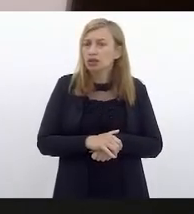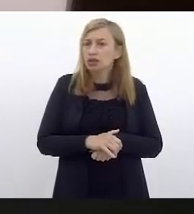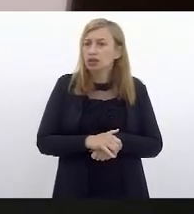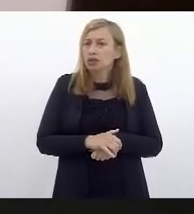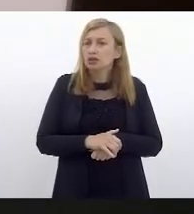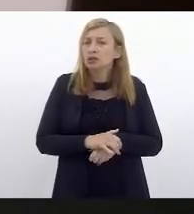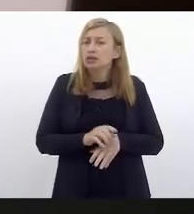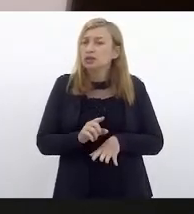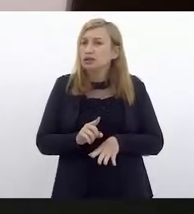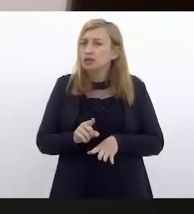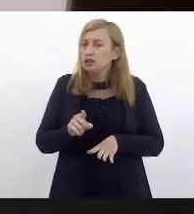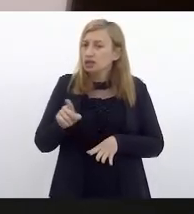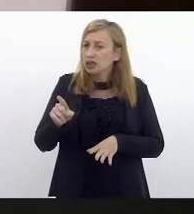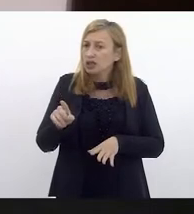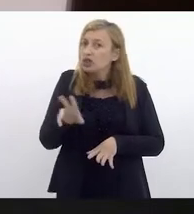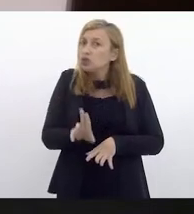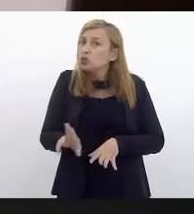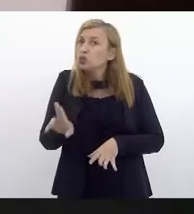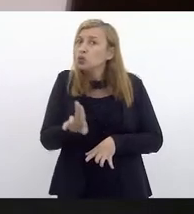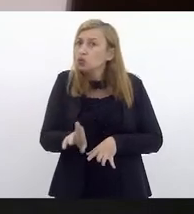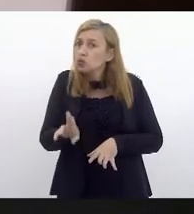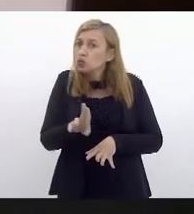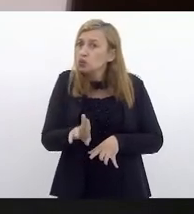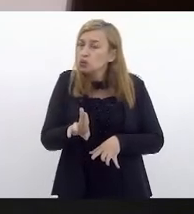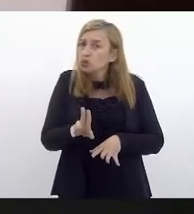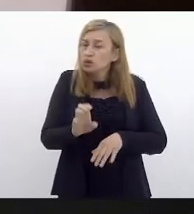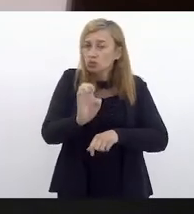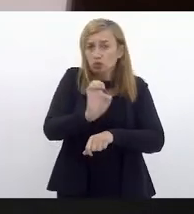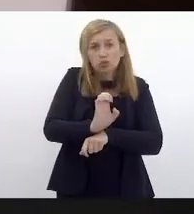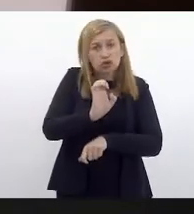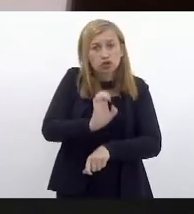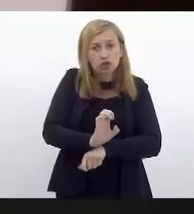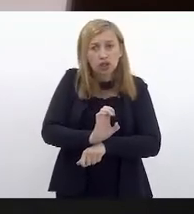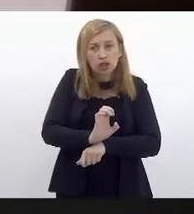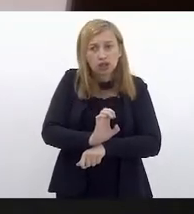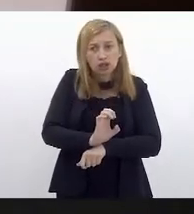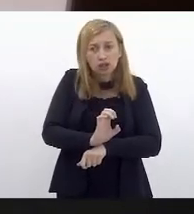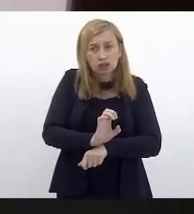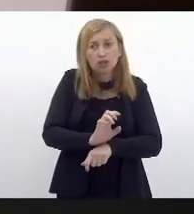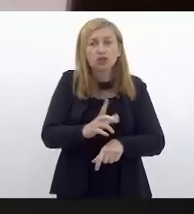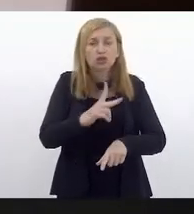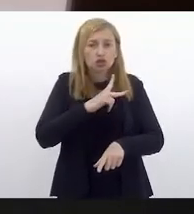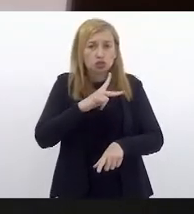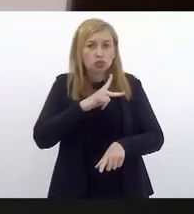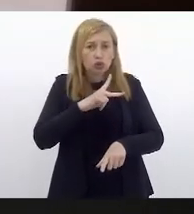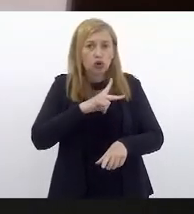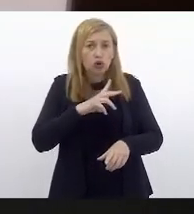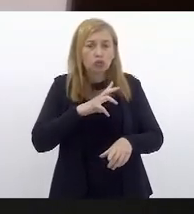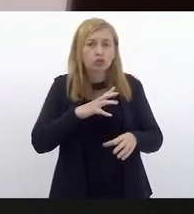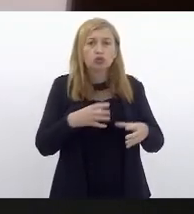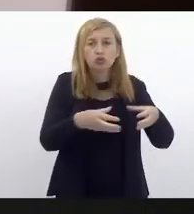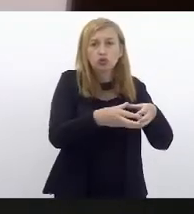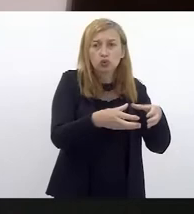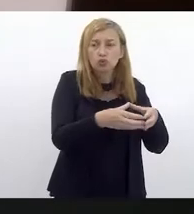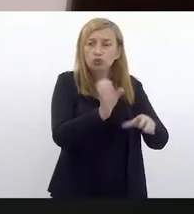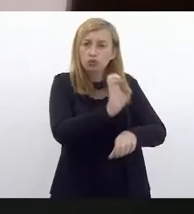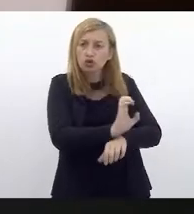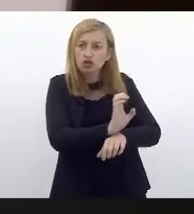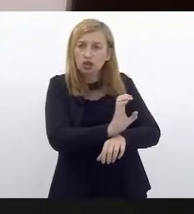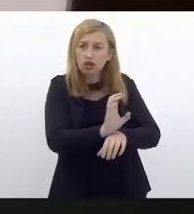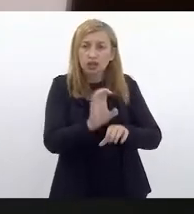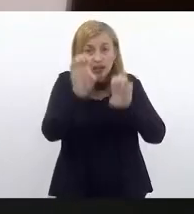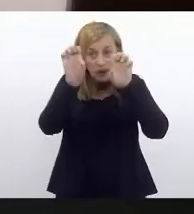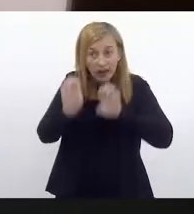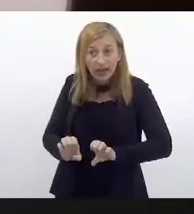Para aqueles que usufruem do Estado e também para os próprios órgãos do Estado. A integridade é algo